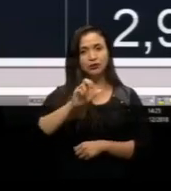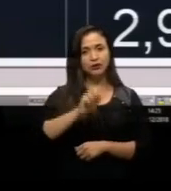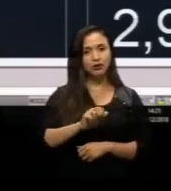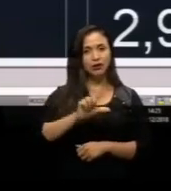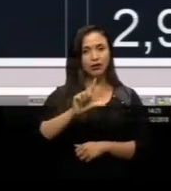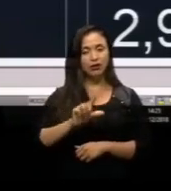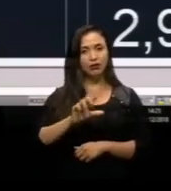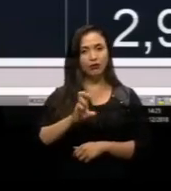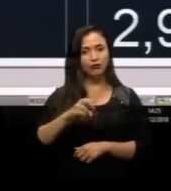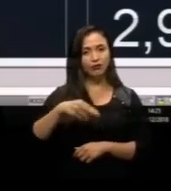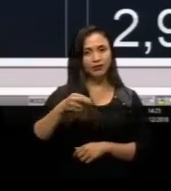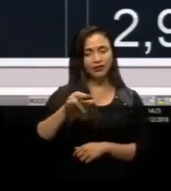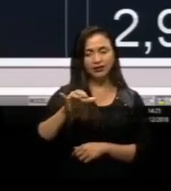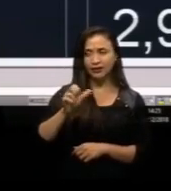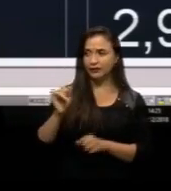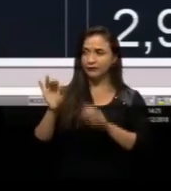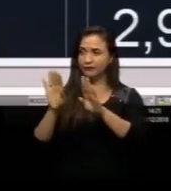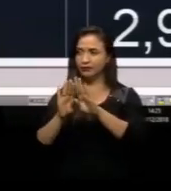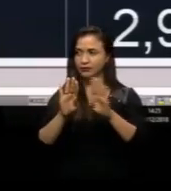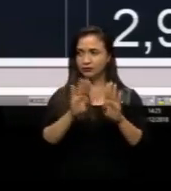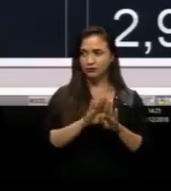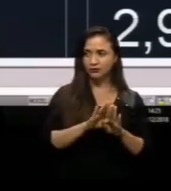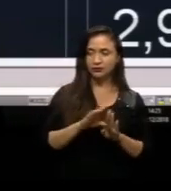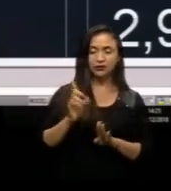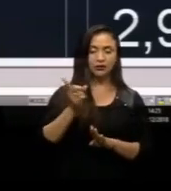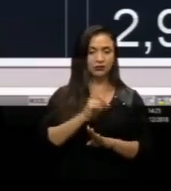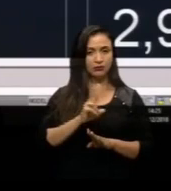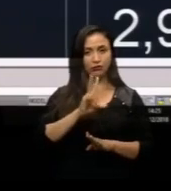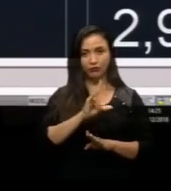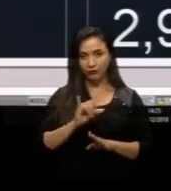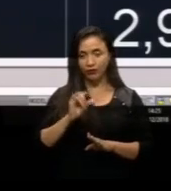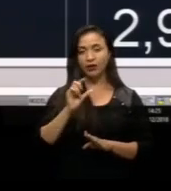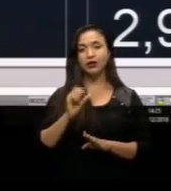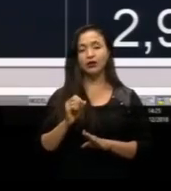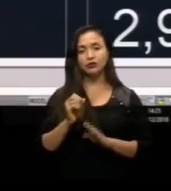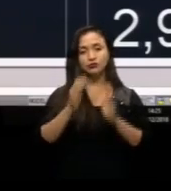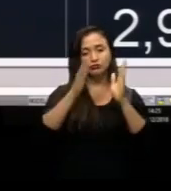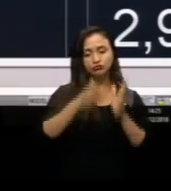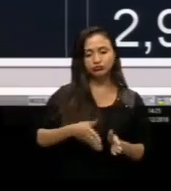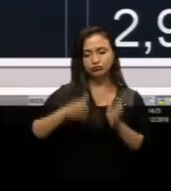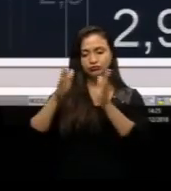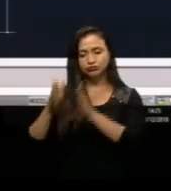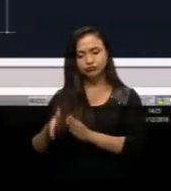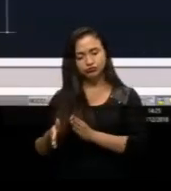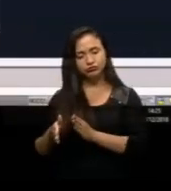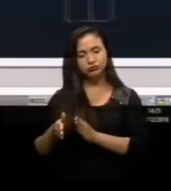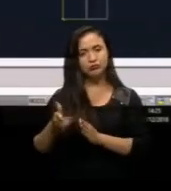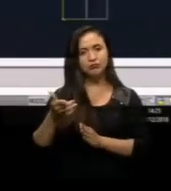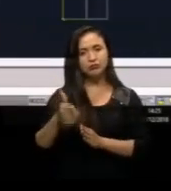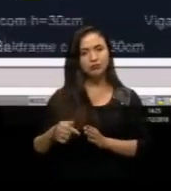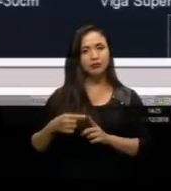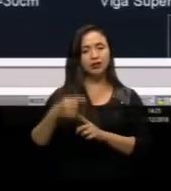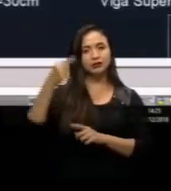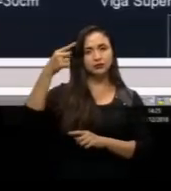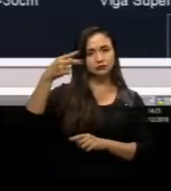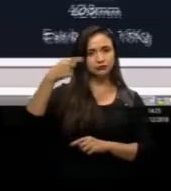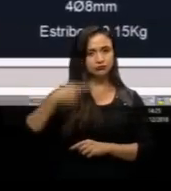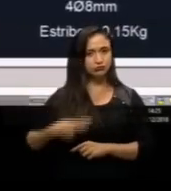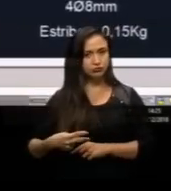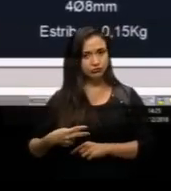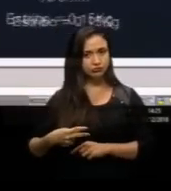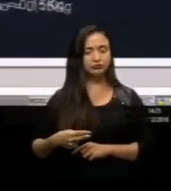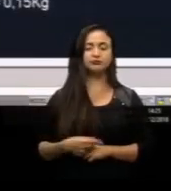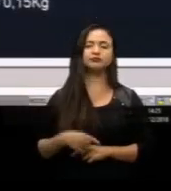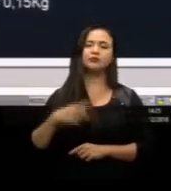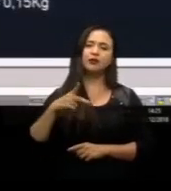fechamento aqui e aqui. A gente não, a gente vai calcular a forma dos 4 lados do pilar, tá? Esse